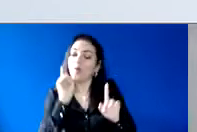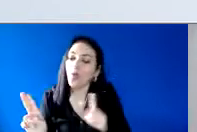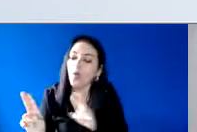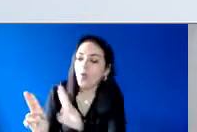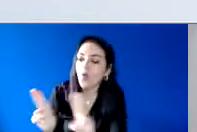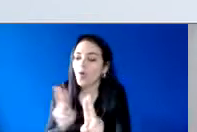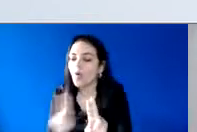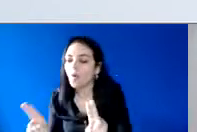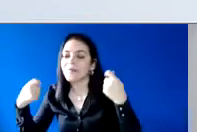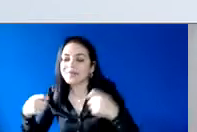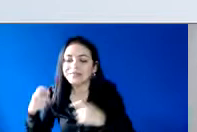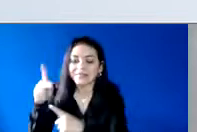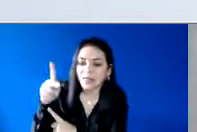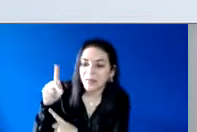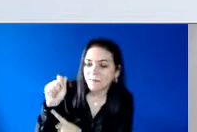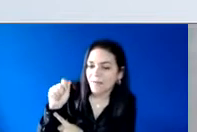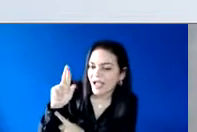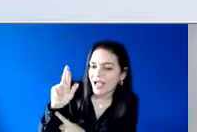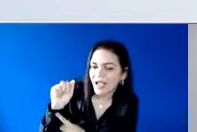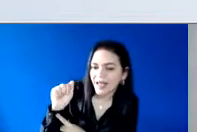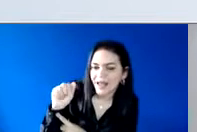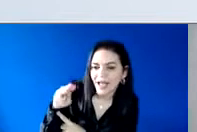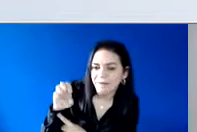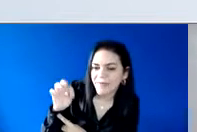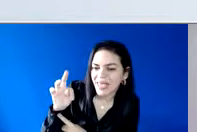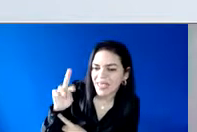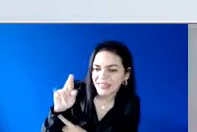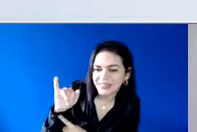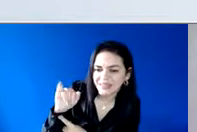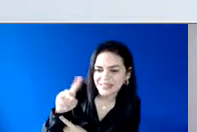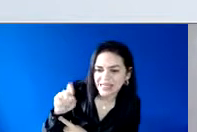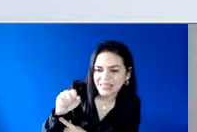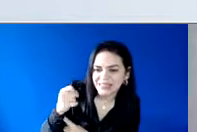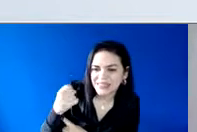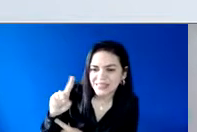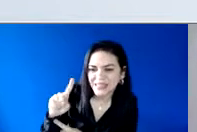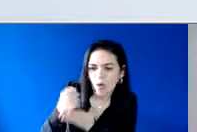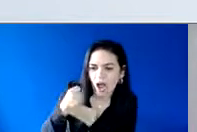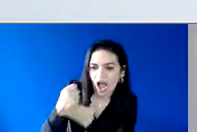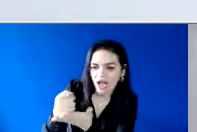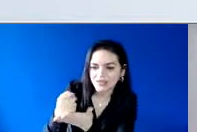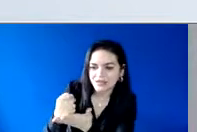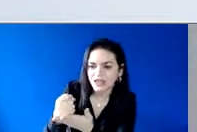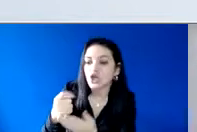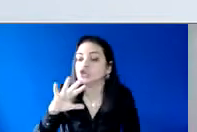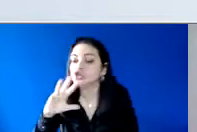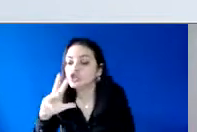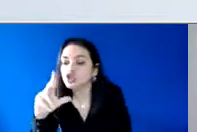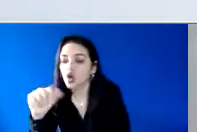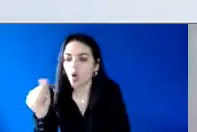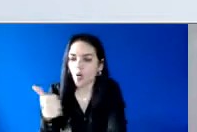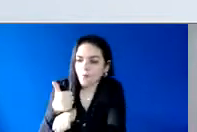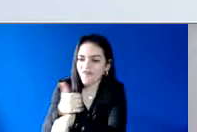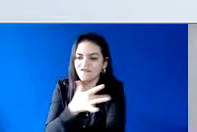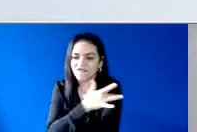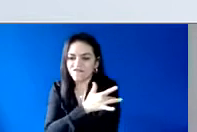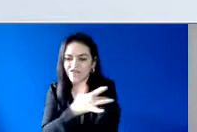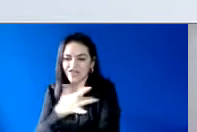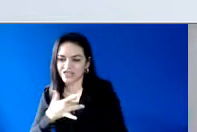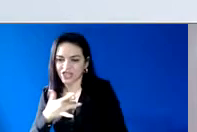ter parametrização assistencial. Todo profissional de saúde tem que saber de quantas pessoas, por quantas pessoas